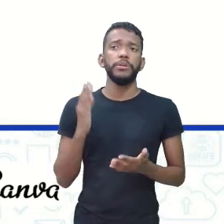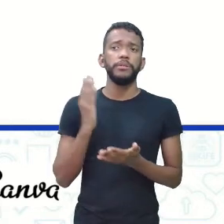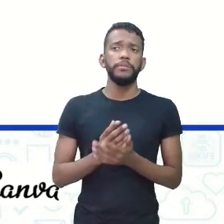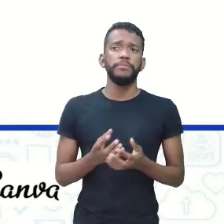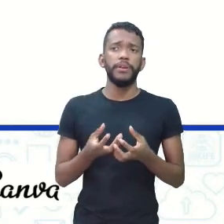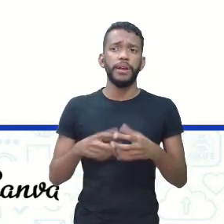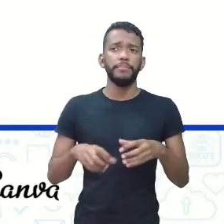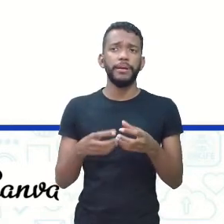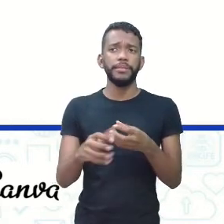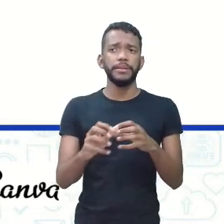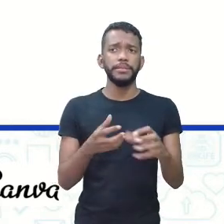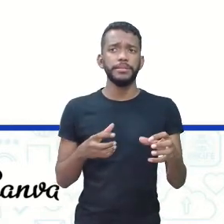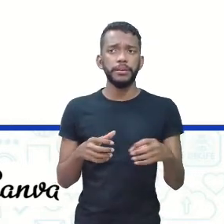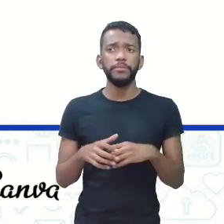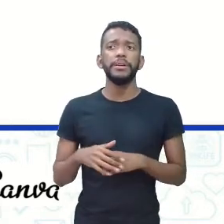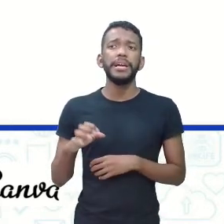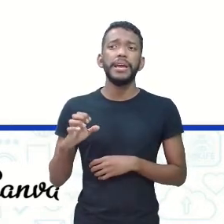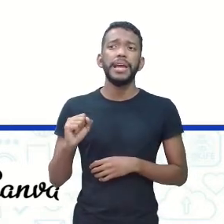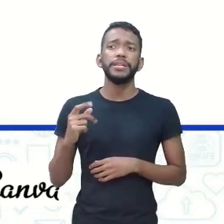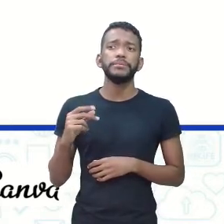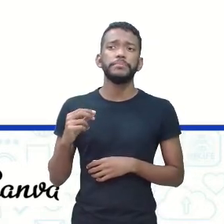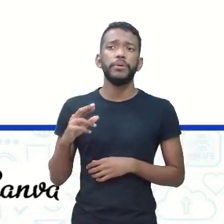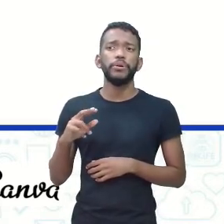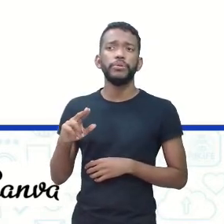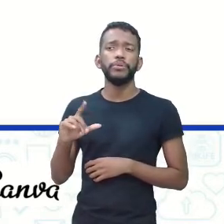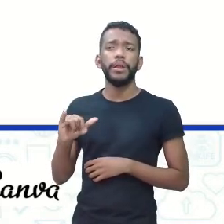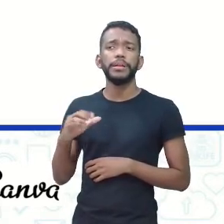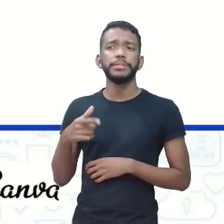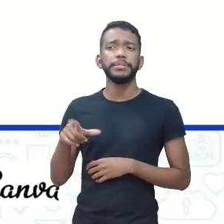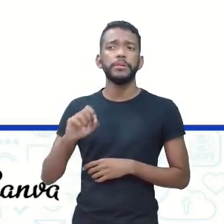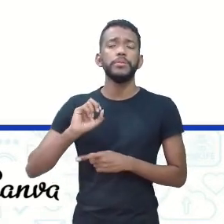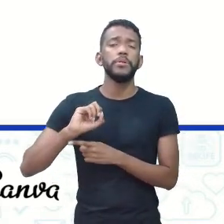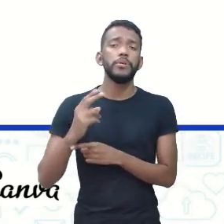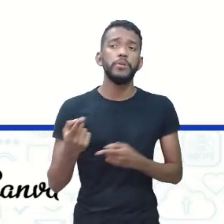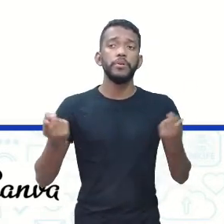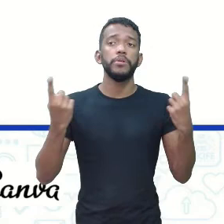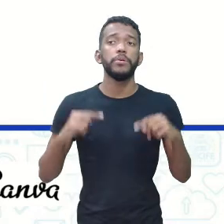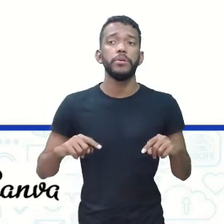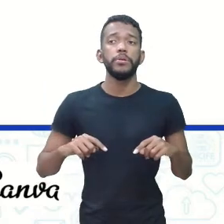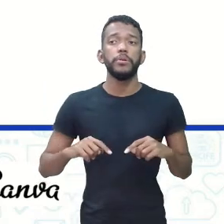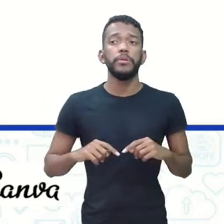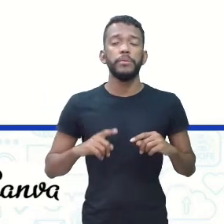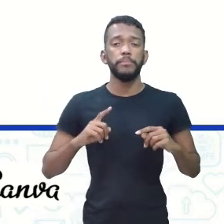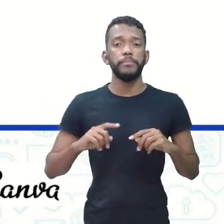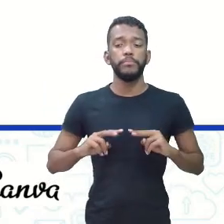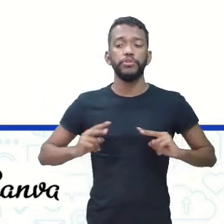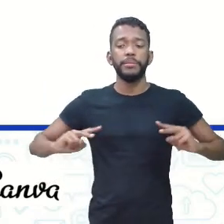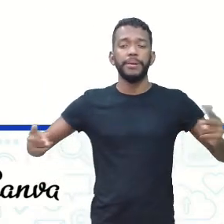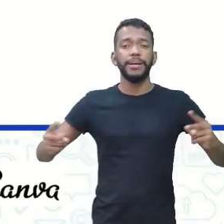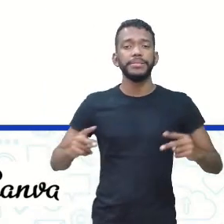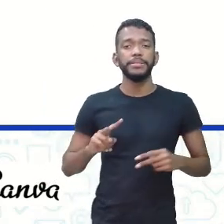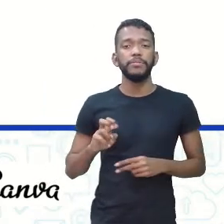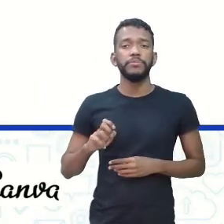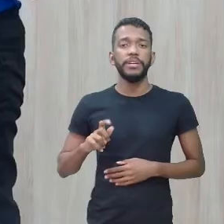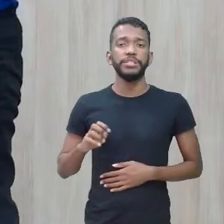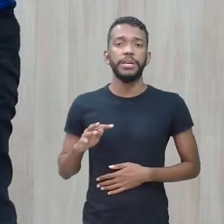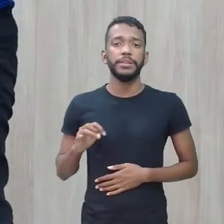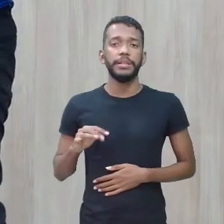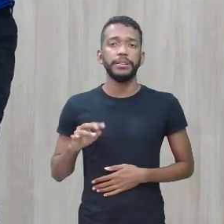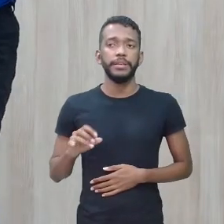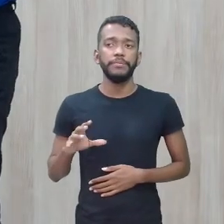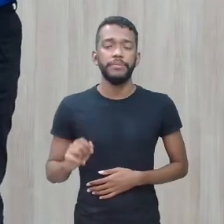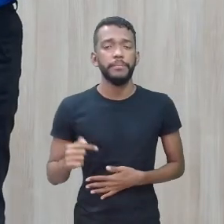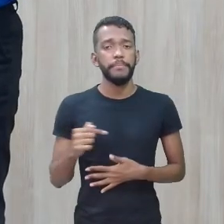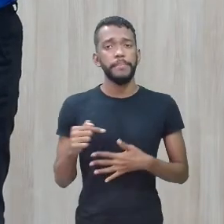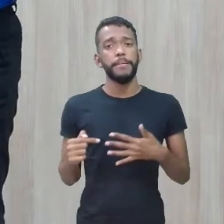fragmentação, esporulação ou multiplicação vegetativa. Então, esses 6 tipos